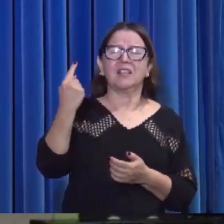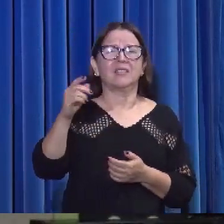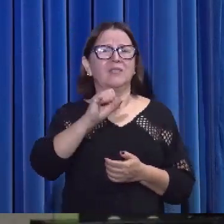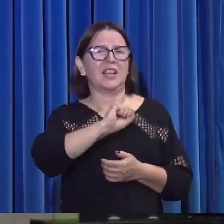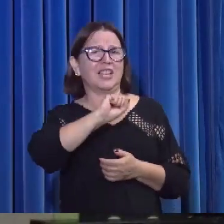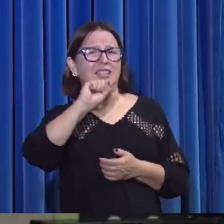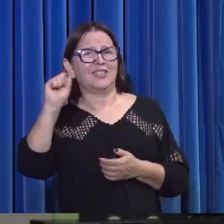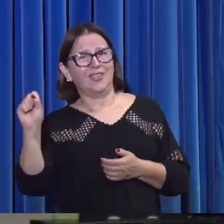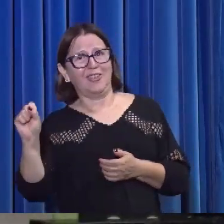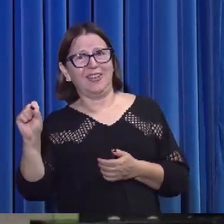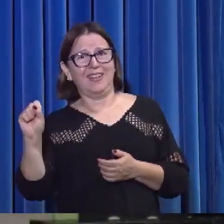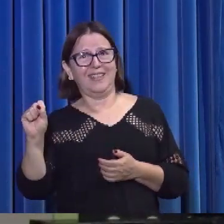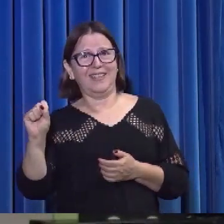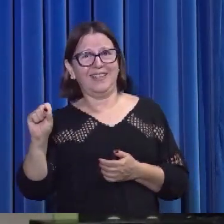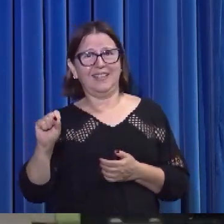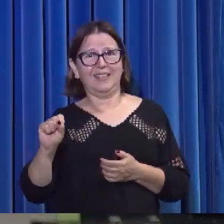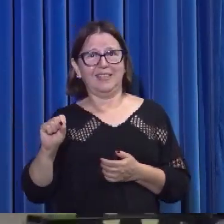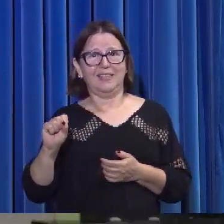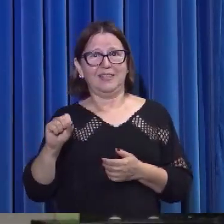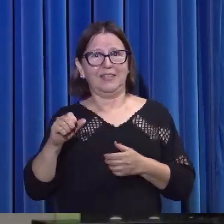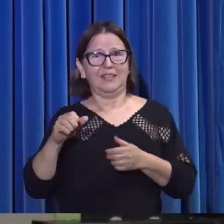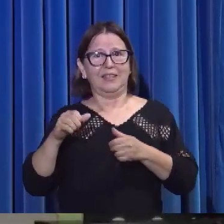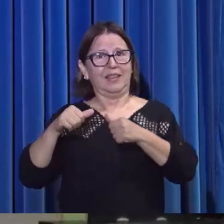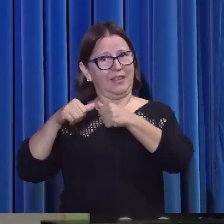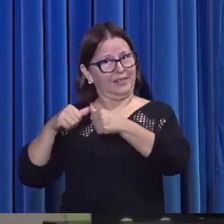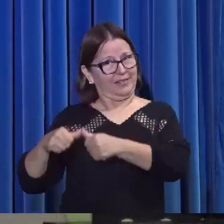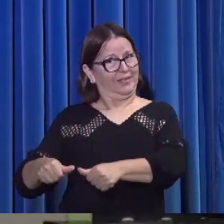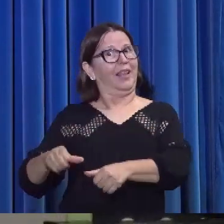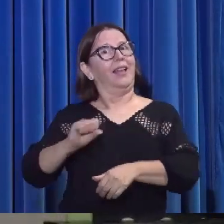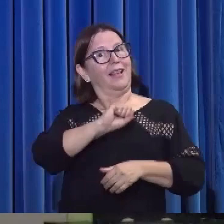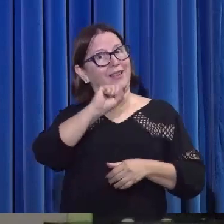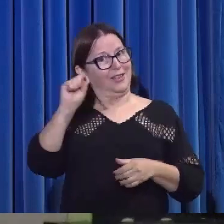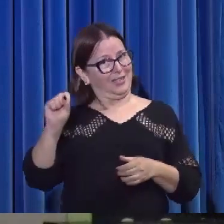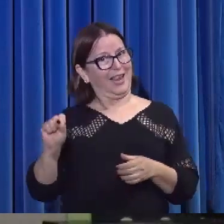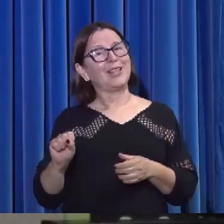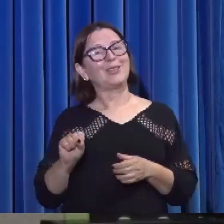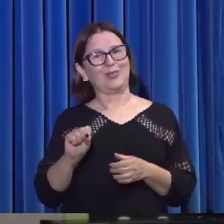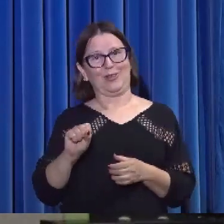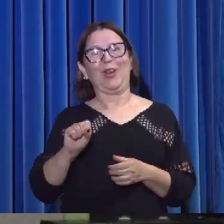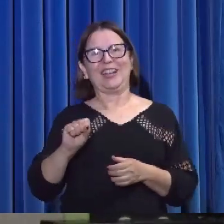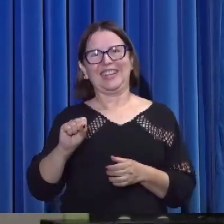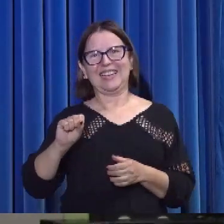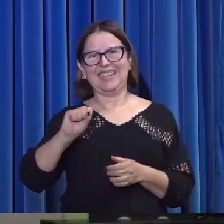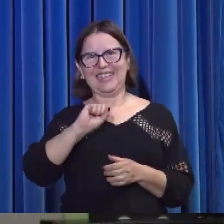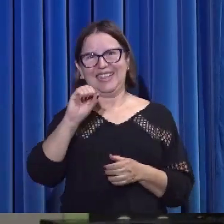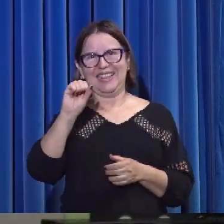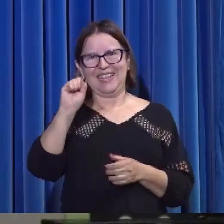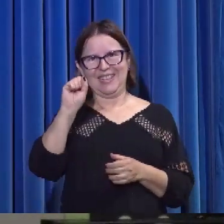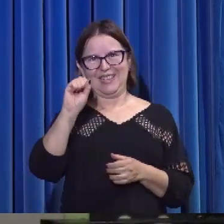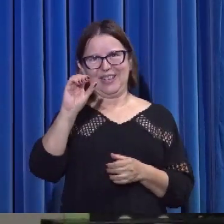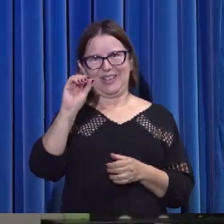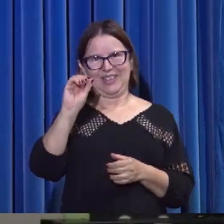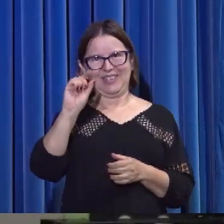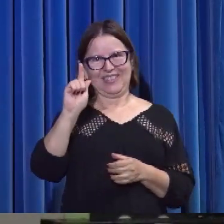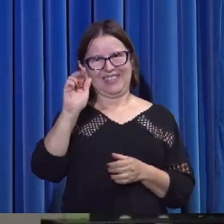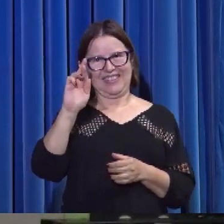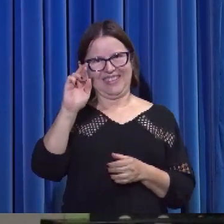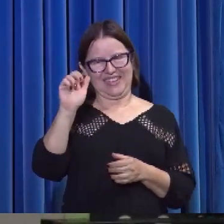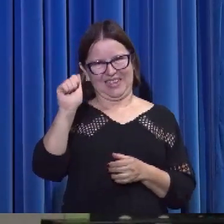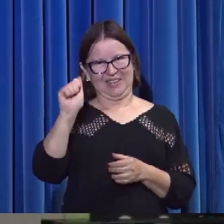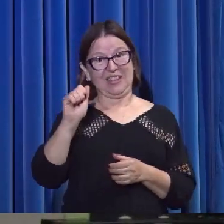não vai. Deixa a sogra viver, rapaz. Não fique especulando isso, não fique preocupado com isso.